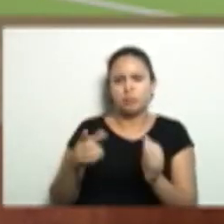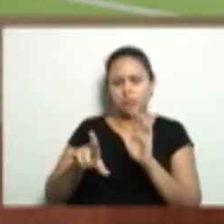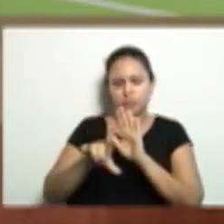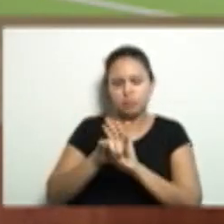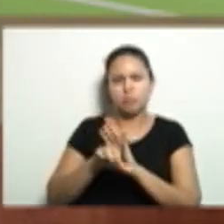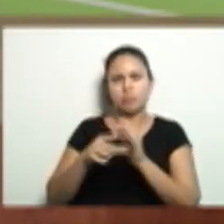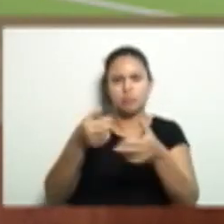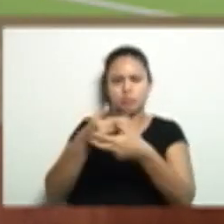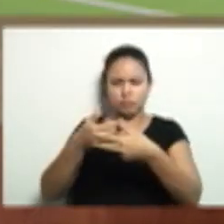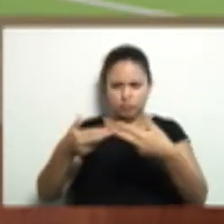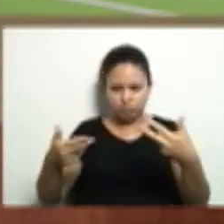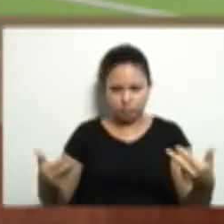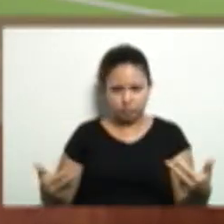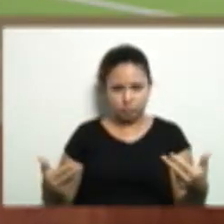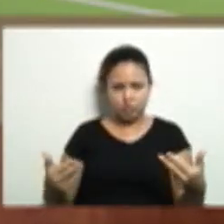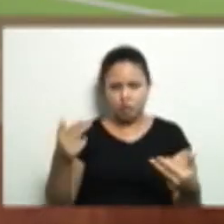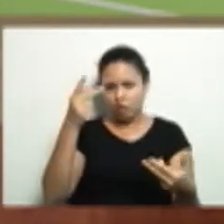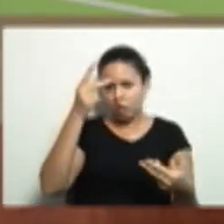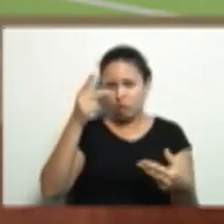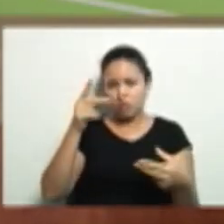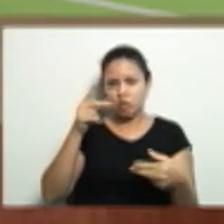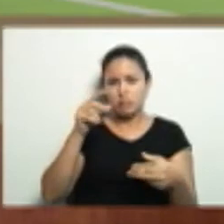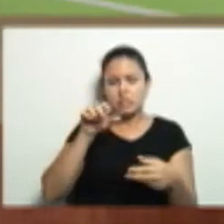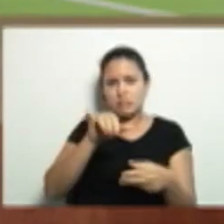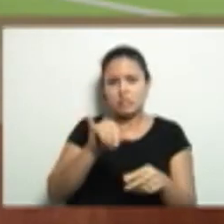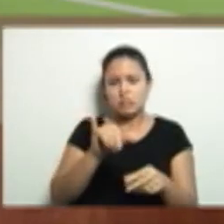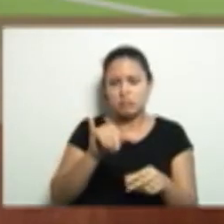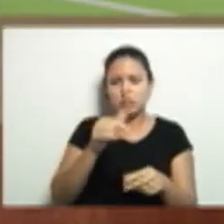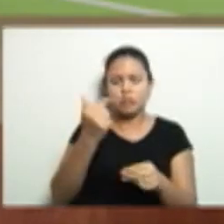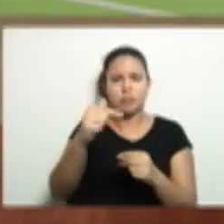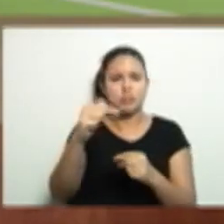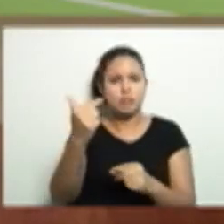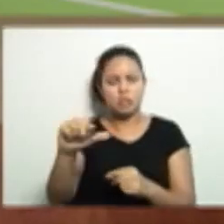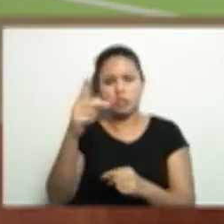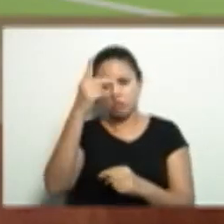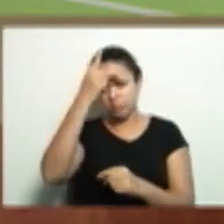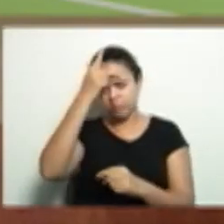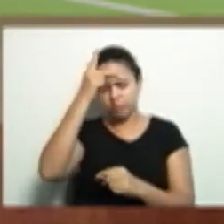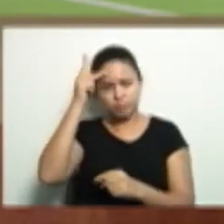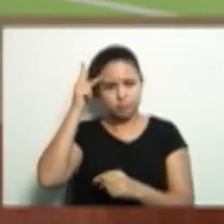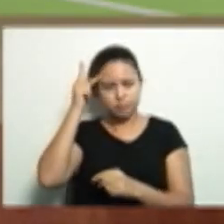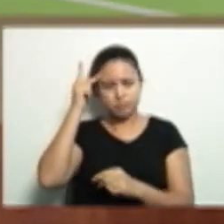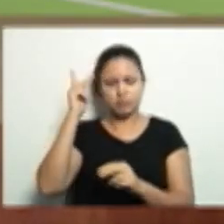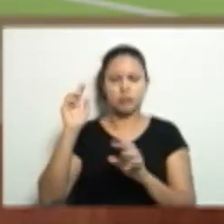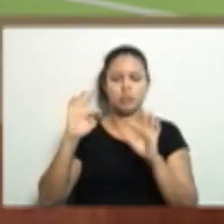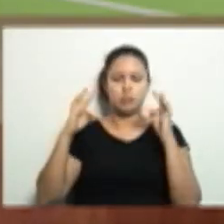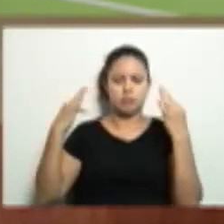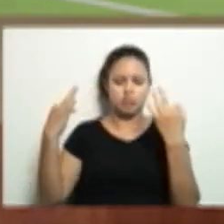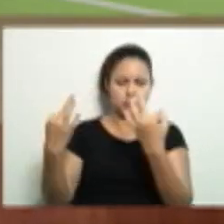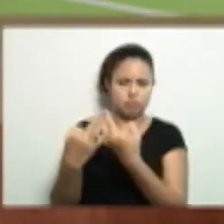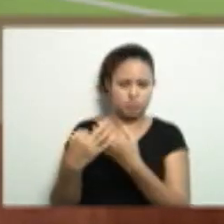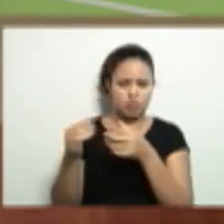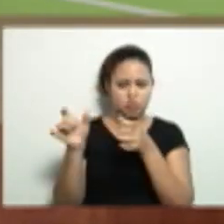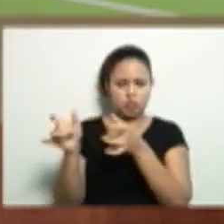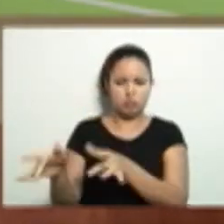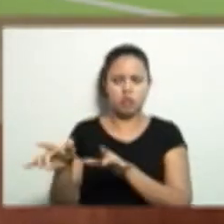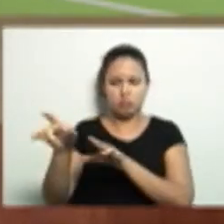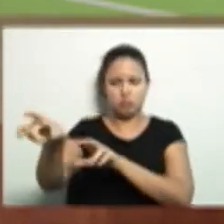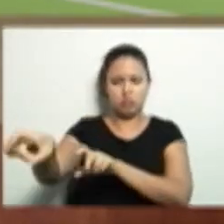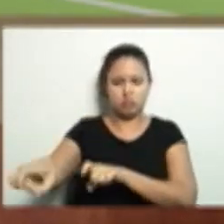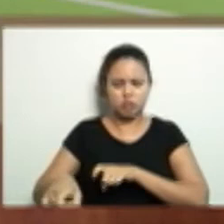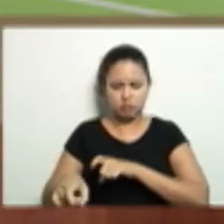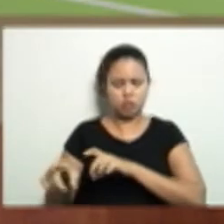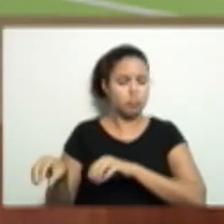o êxodo rural e não ocorra esse inchaço populacional nos centros urbanos, porque aqui nos centros urbanos nós